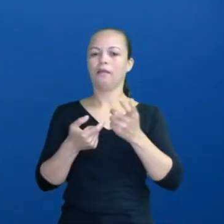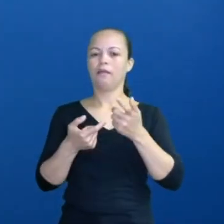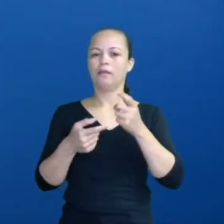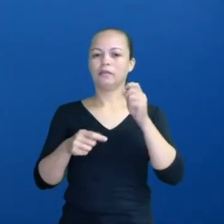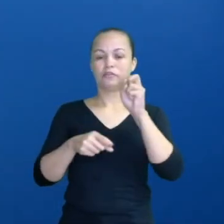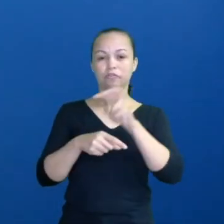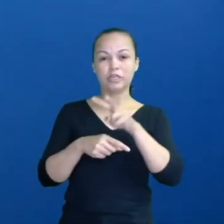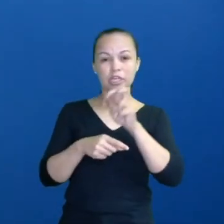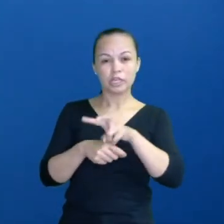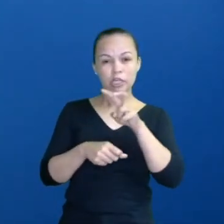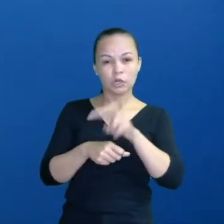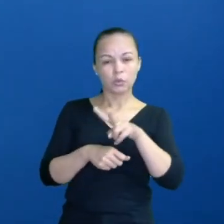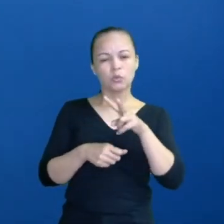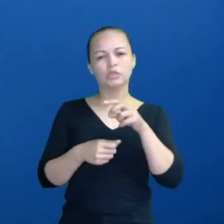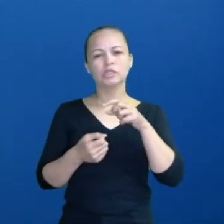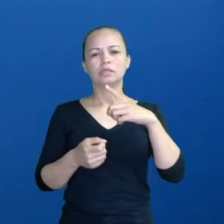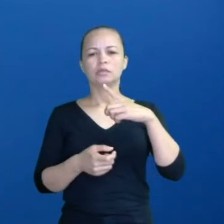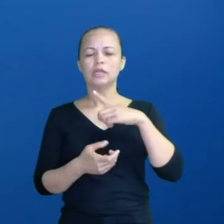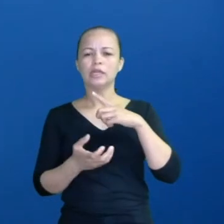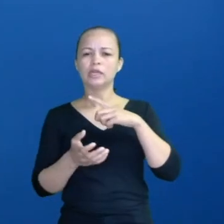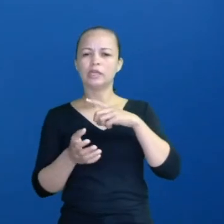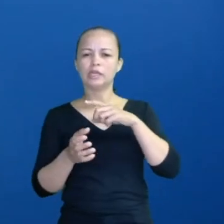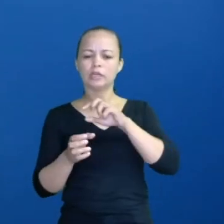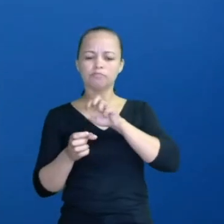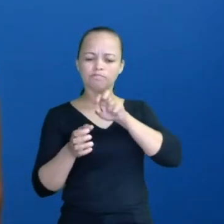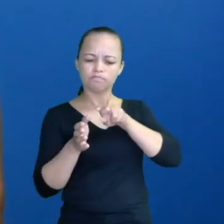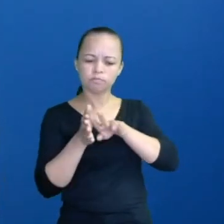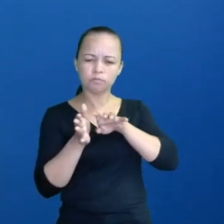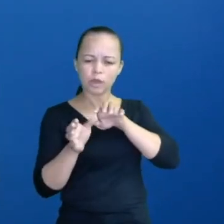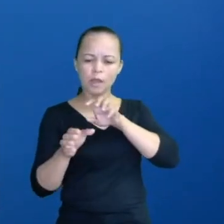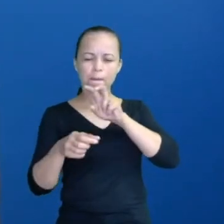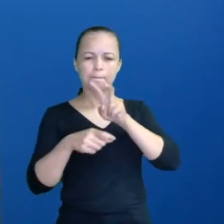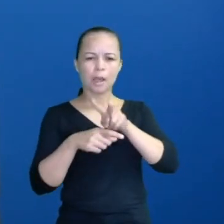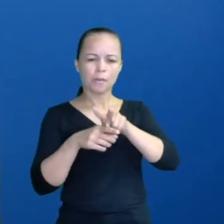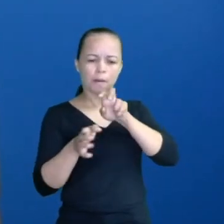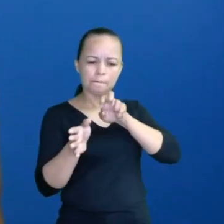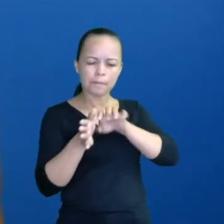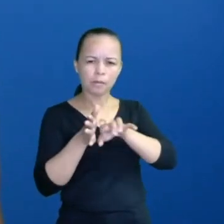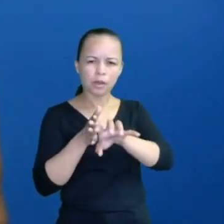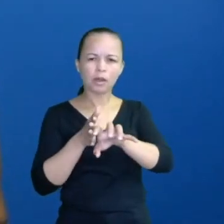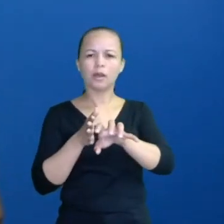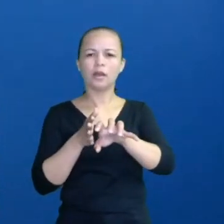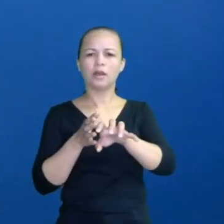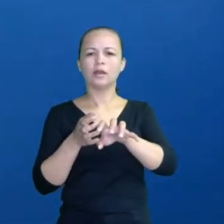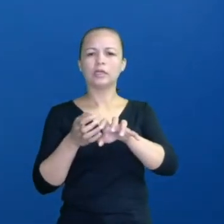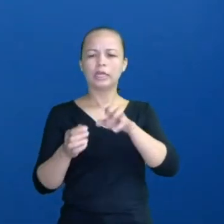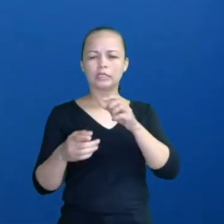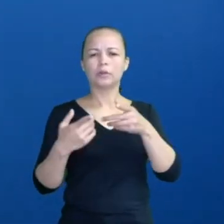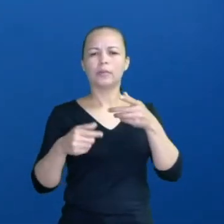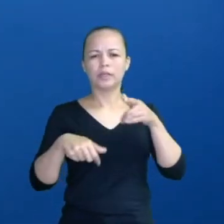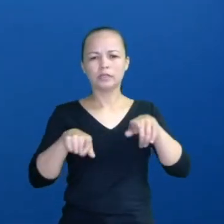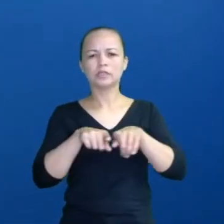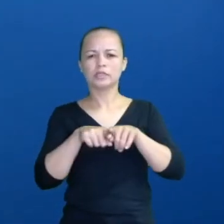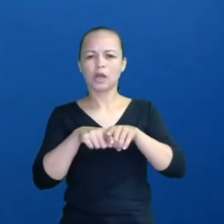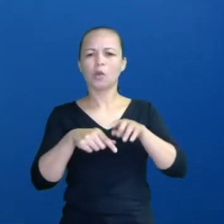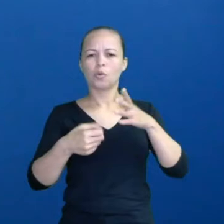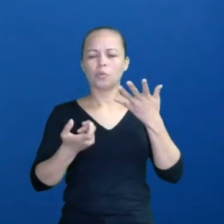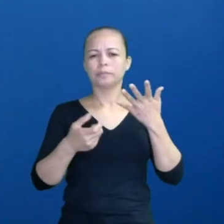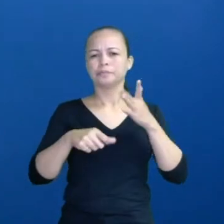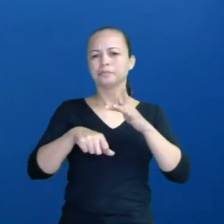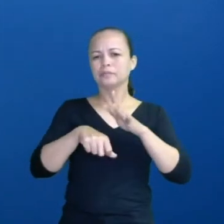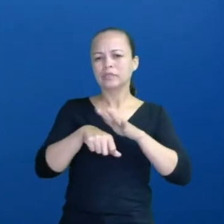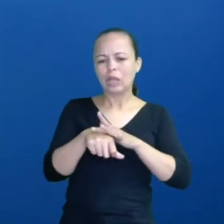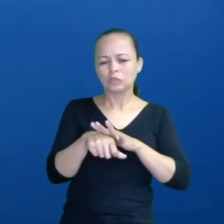do qual eu estou falando, eles atingem as bactérias que aí combatem elas, que são bactérias que também infectam, né, e causam